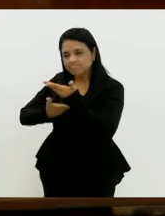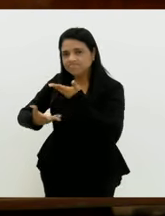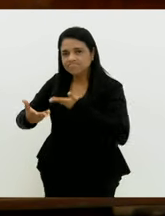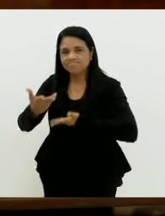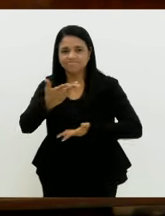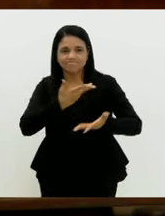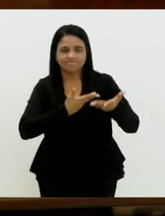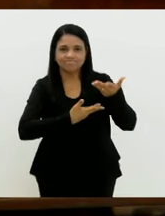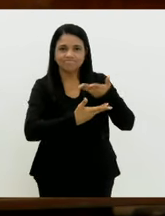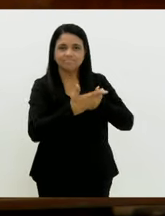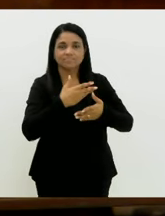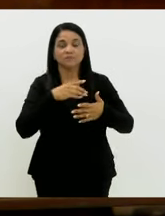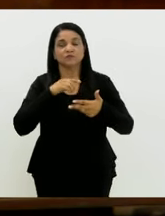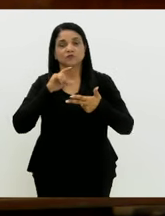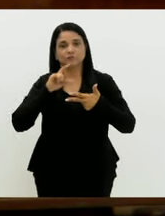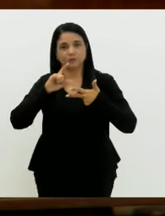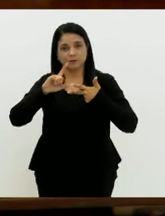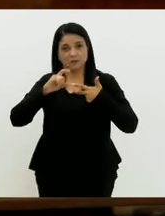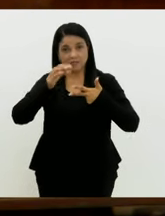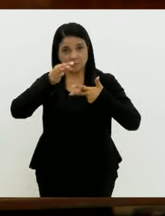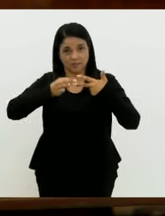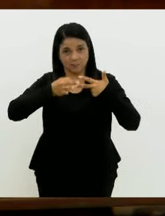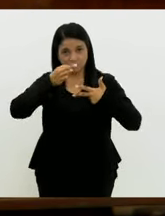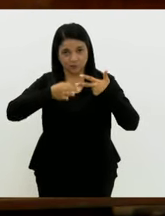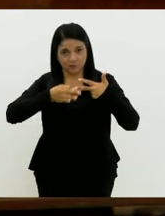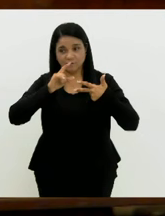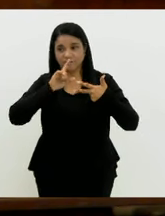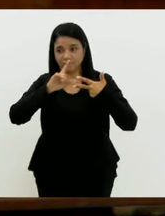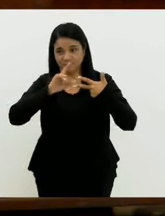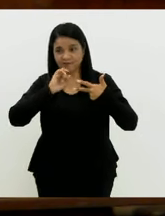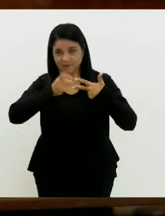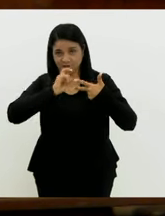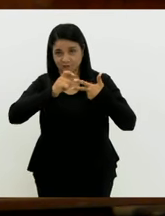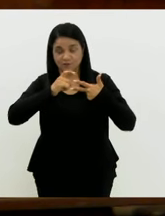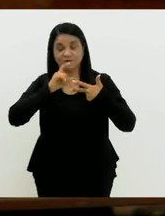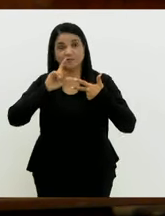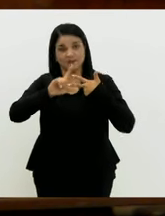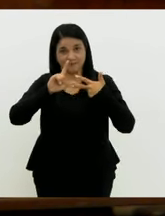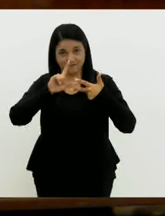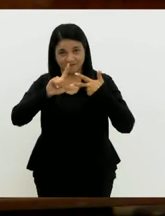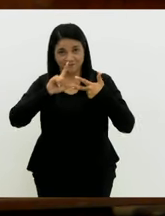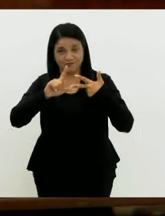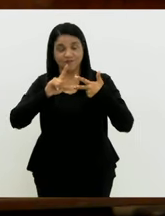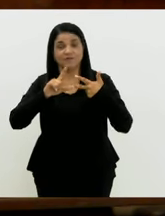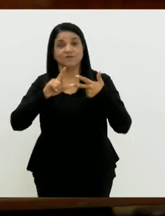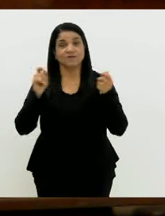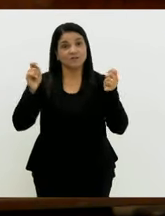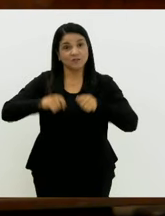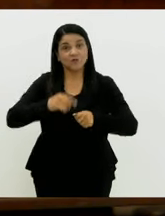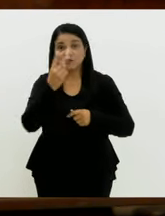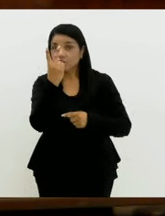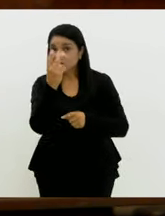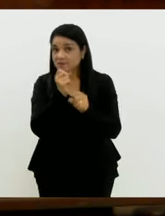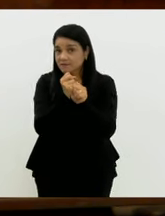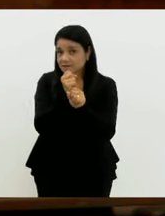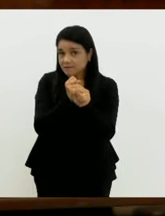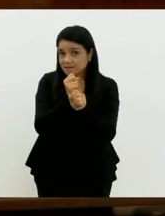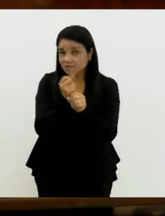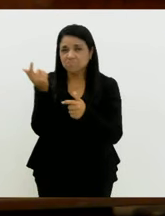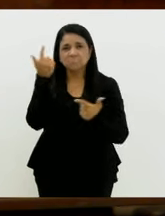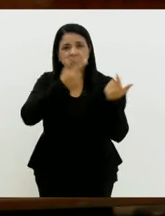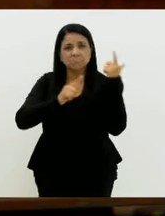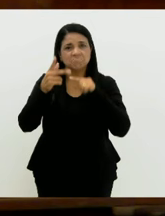entre os poderes executivo e legislativo, o que possibilitou, nos últimos 2 anos, inúmeras